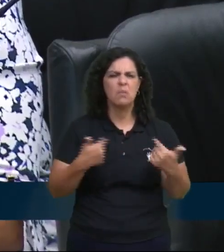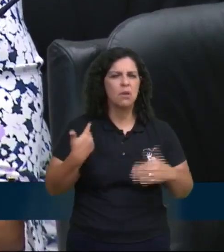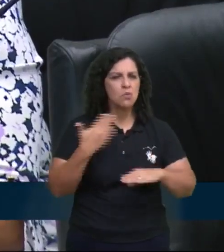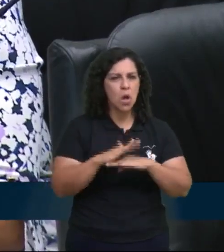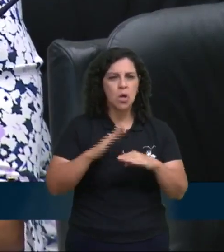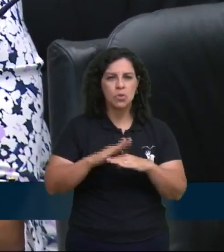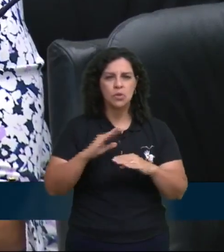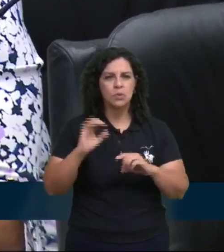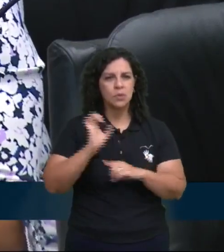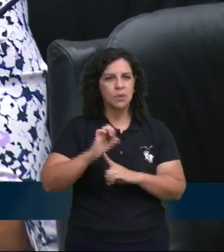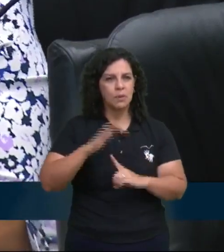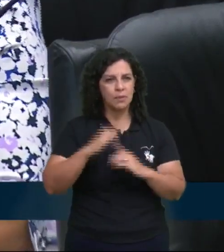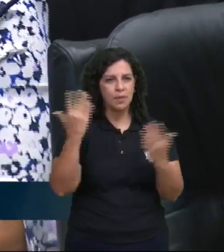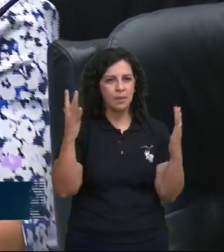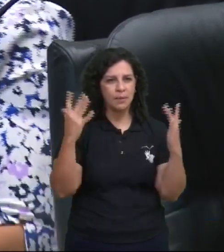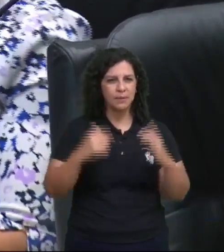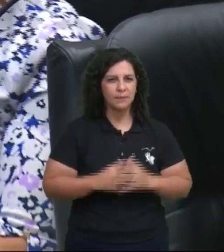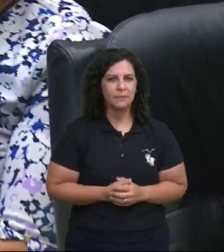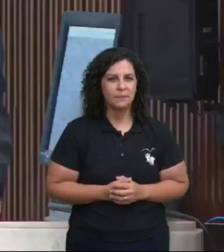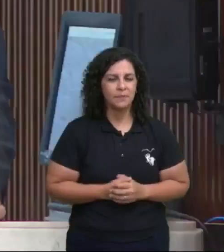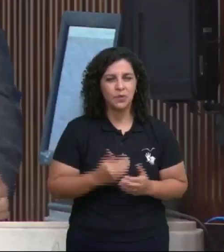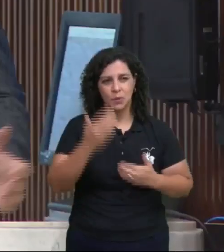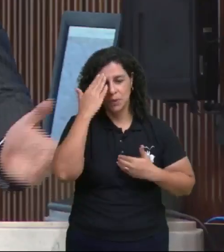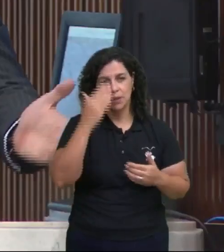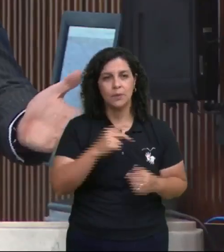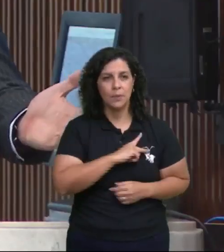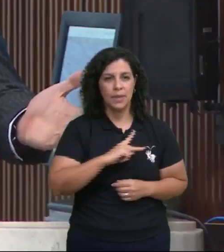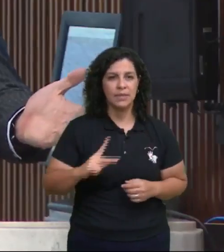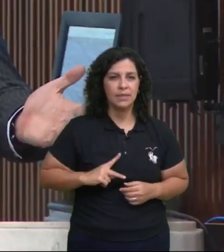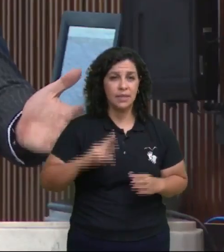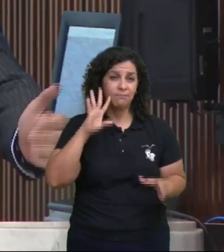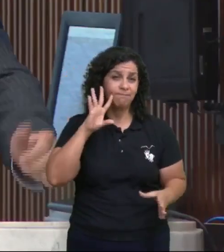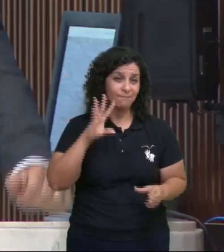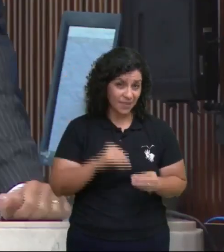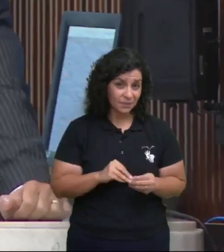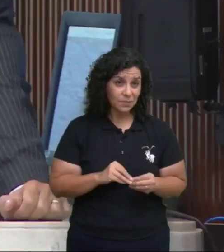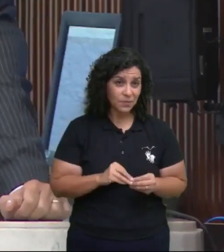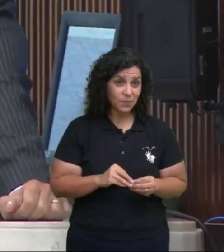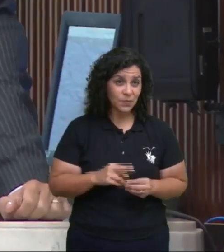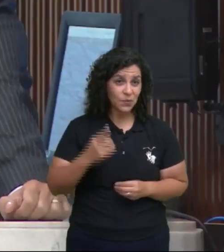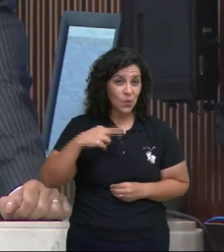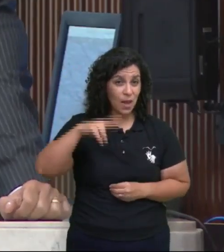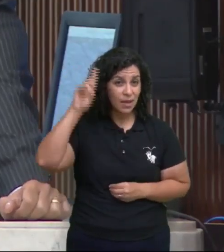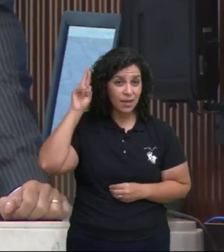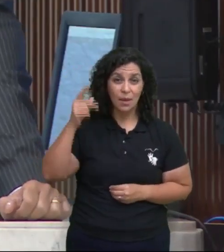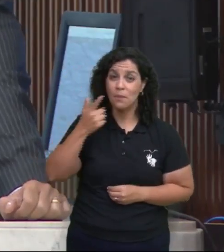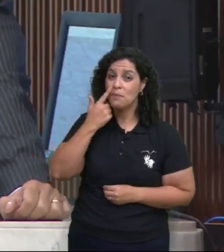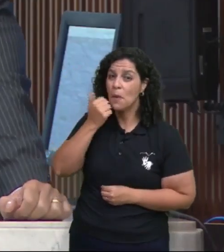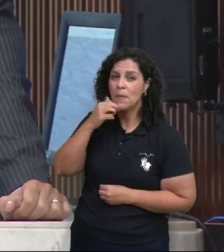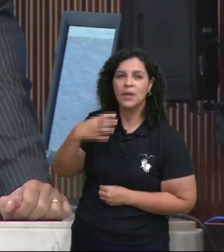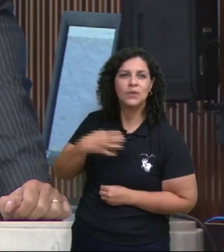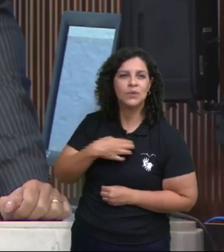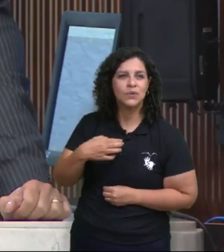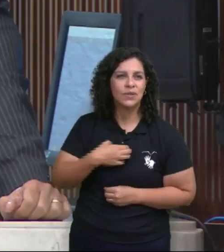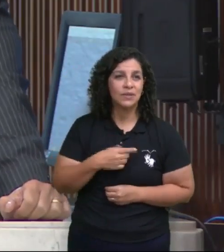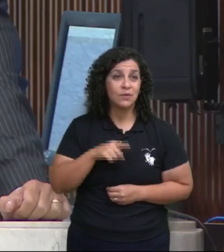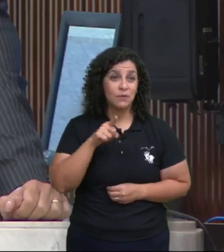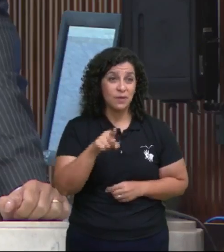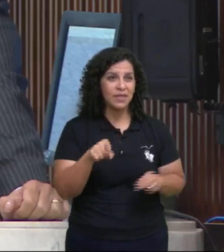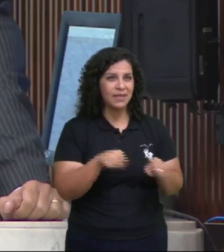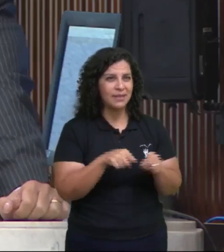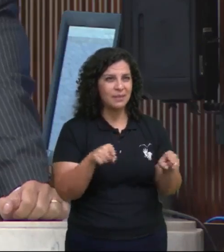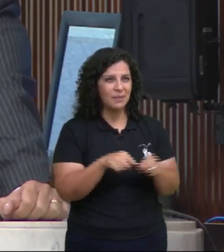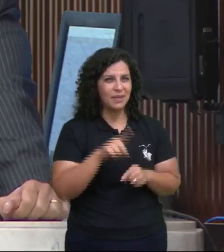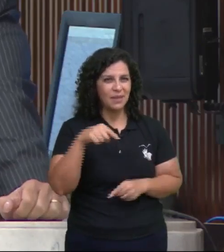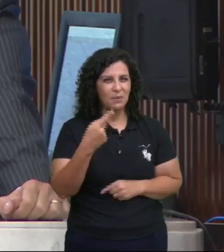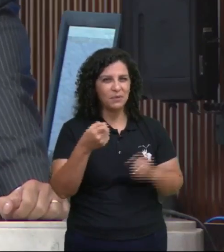contribuições para o Estado do Paraná. Parabéns. Obrigado. Presidente, eu resumo o Requião que eu conheço da seguinte maneira, Russen, e você encerra